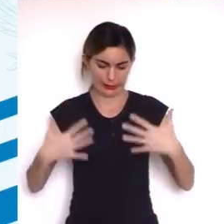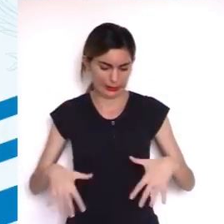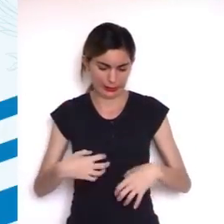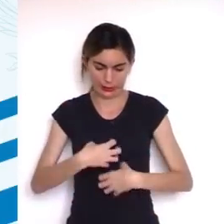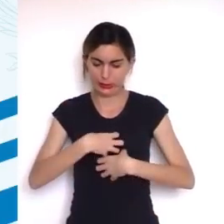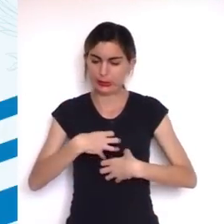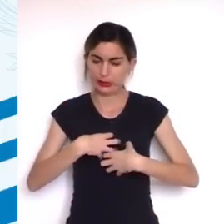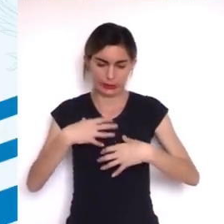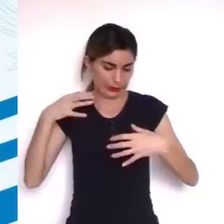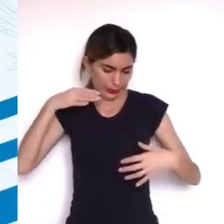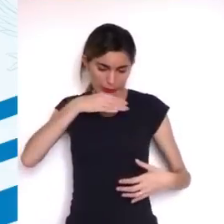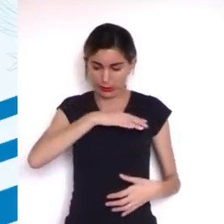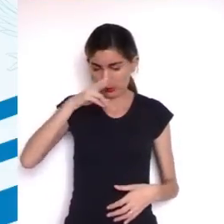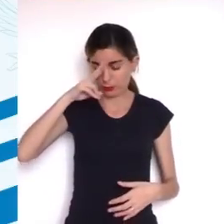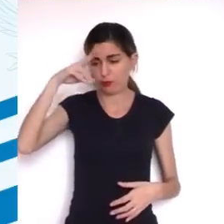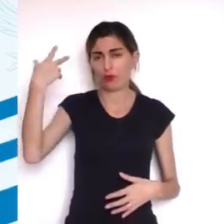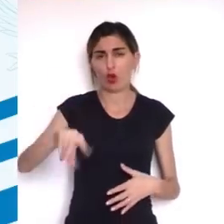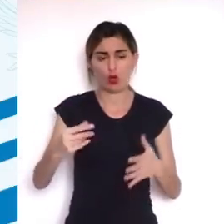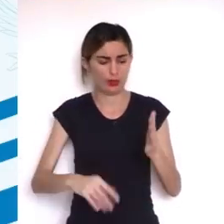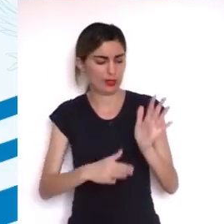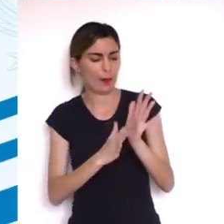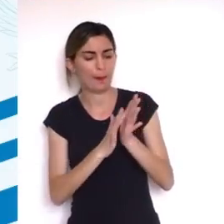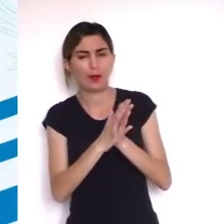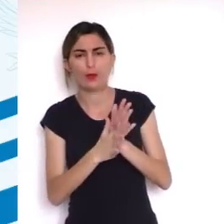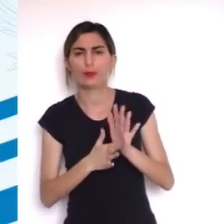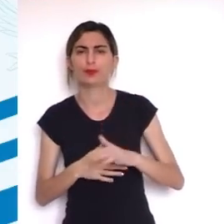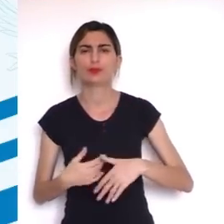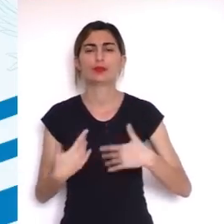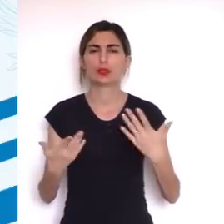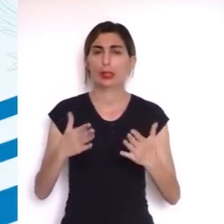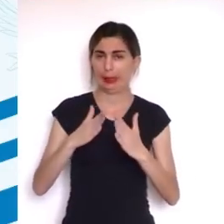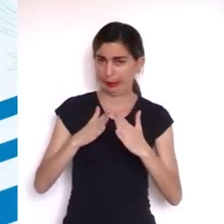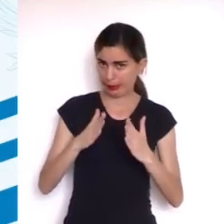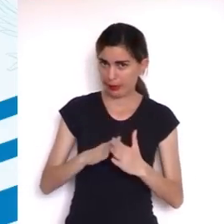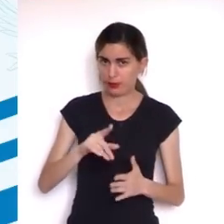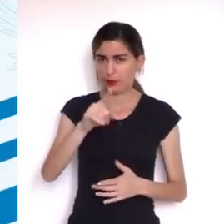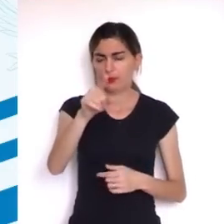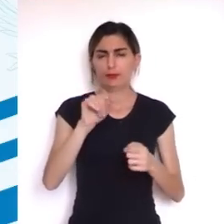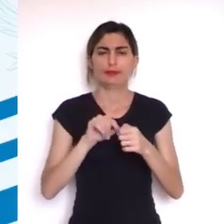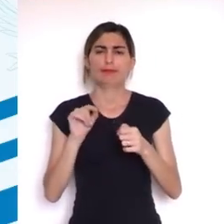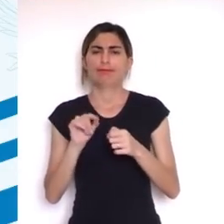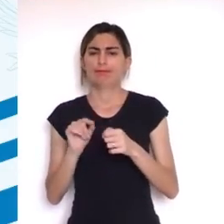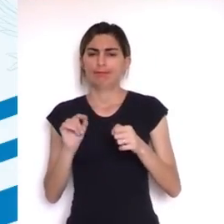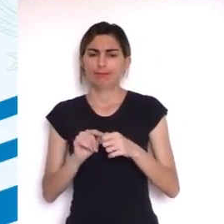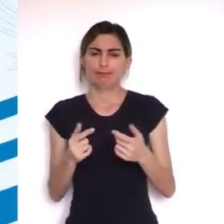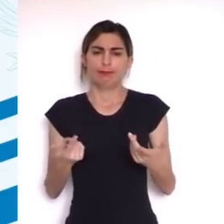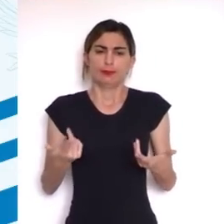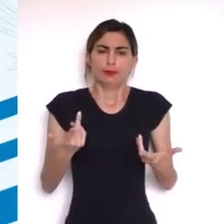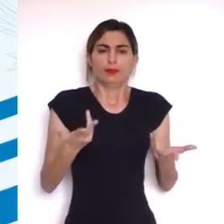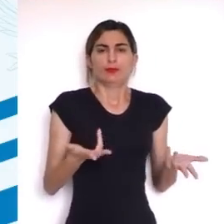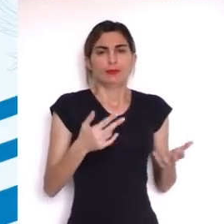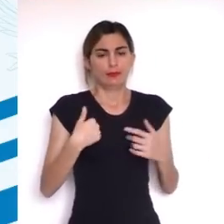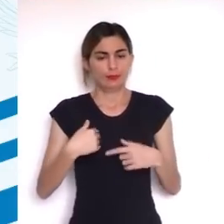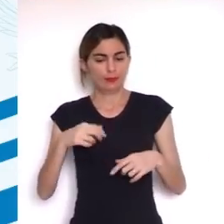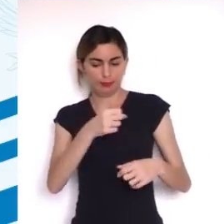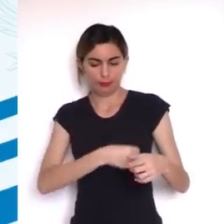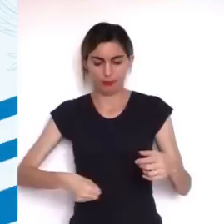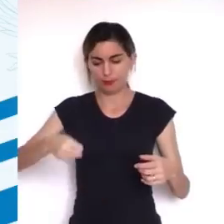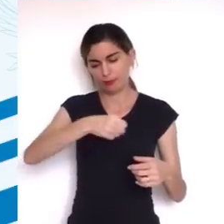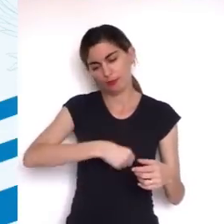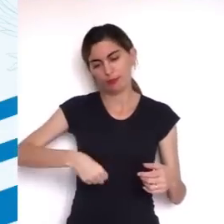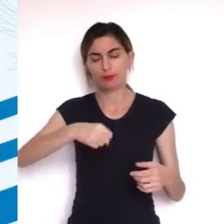pessoa sentiu esse calor bem forte e acabou queimando a mão. Então, em casa, quando vocês forem, né,